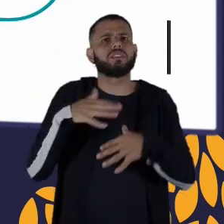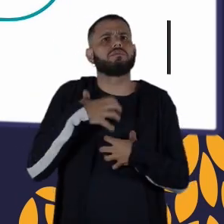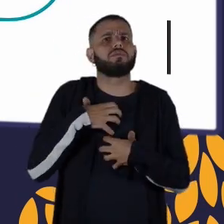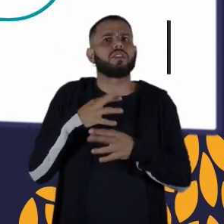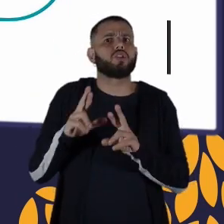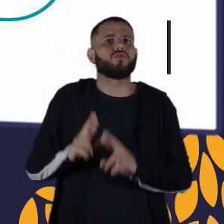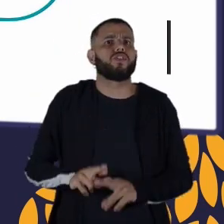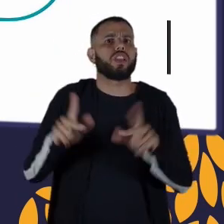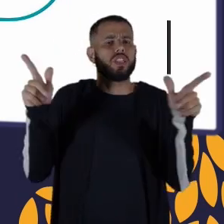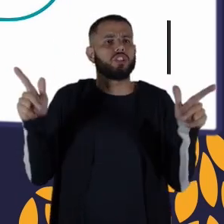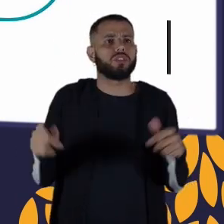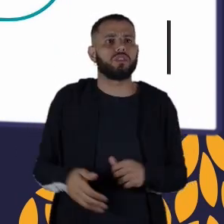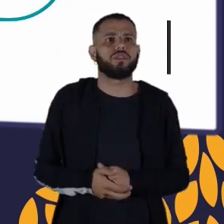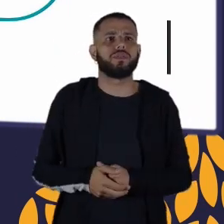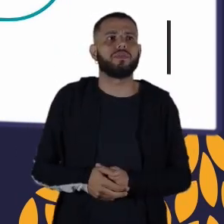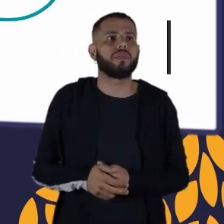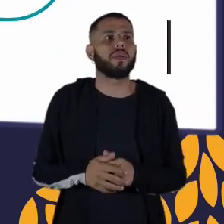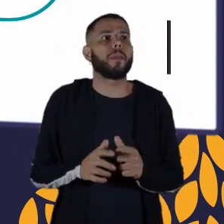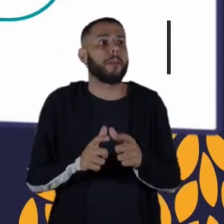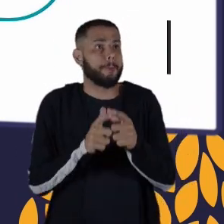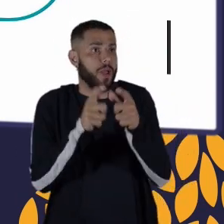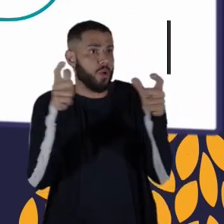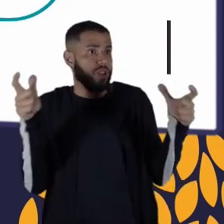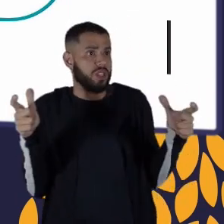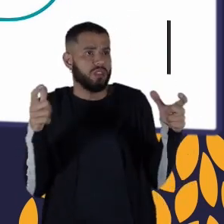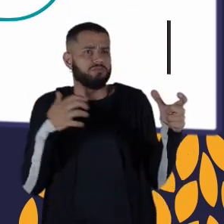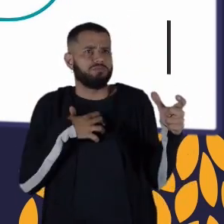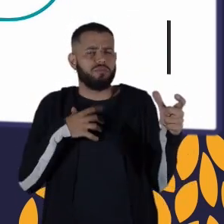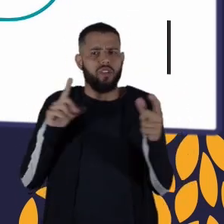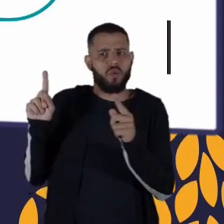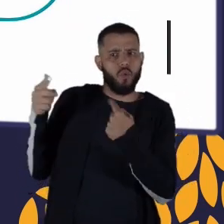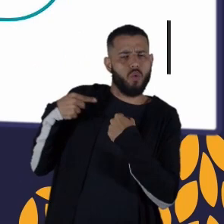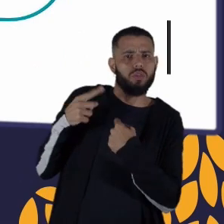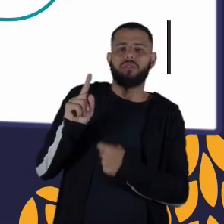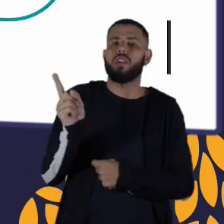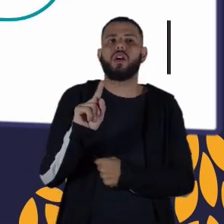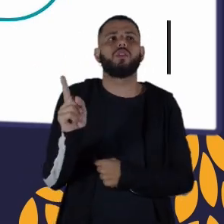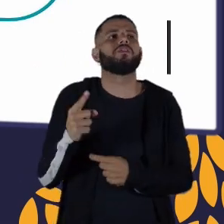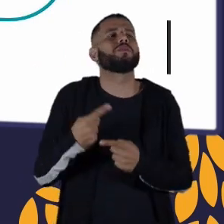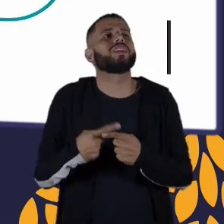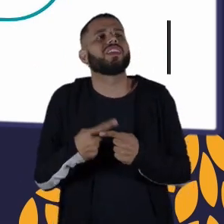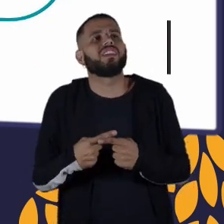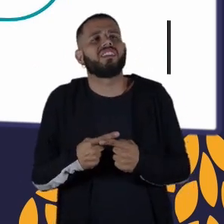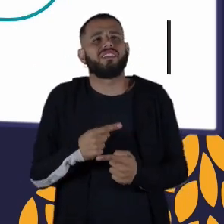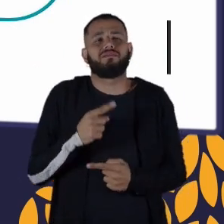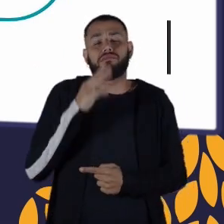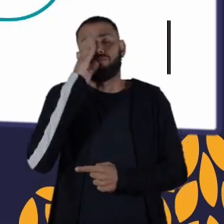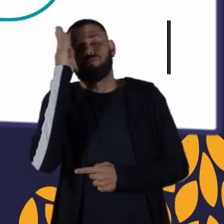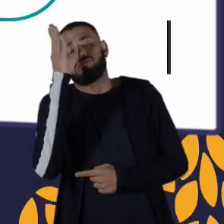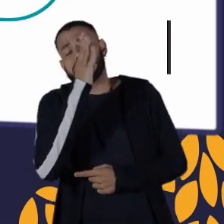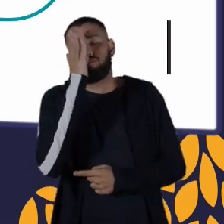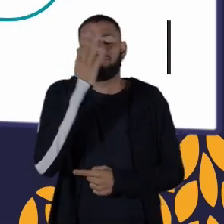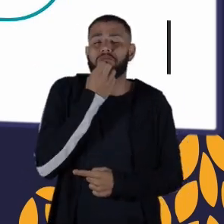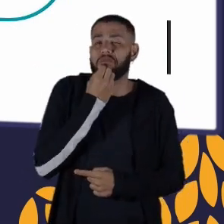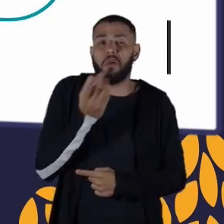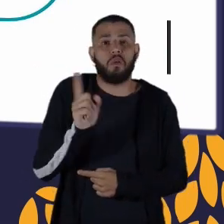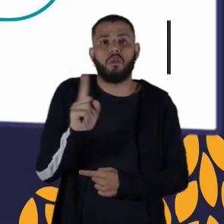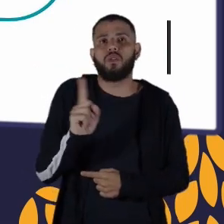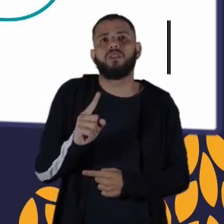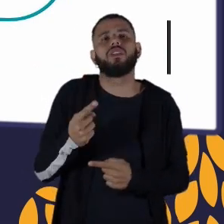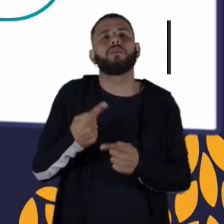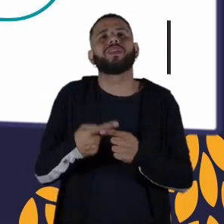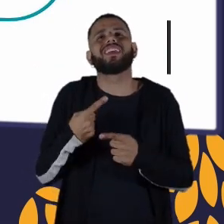maioria não reportam efeitos adversos, porque não são legais, porque foram artesanais, porque